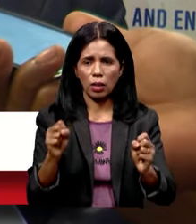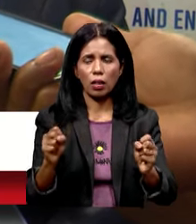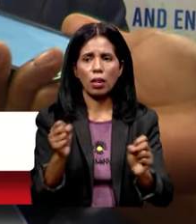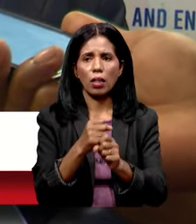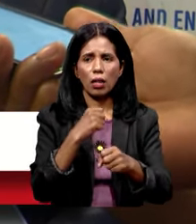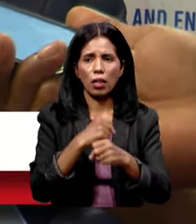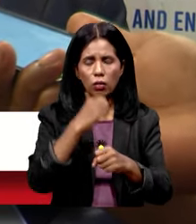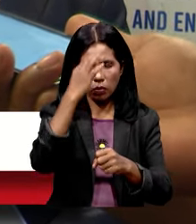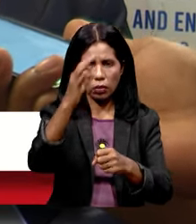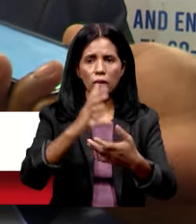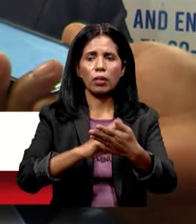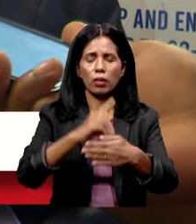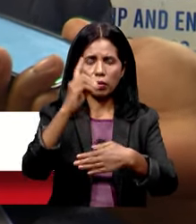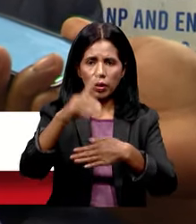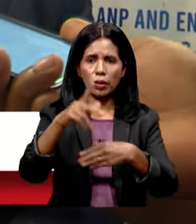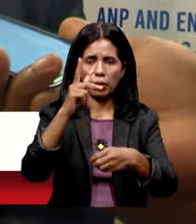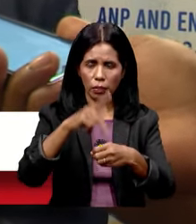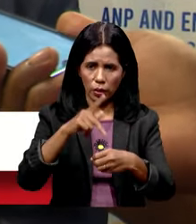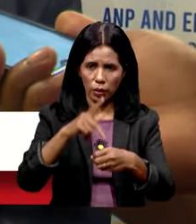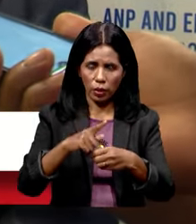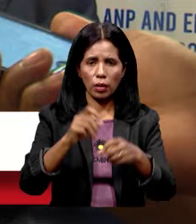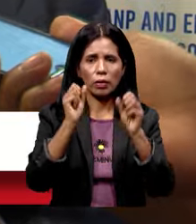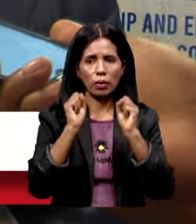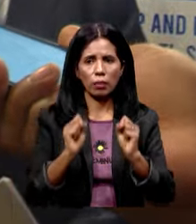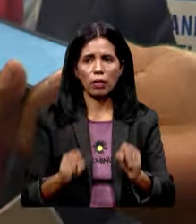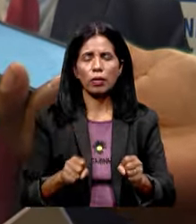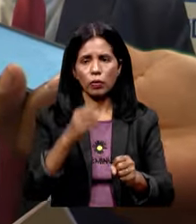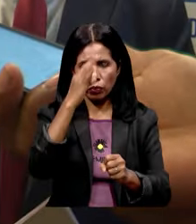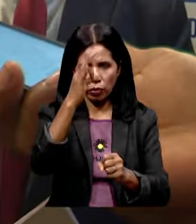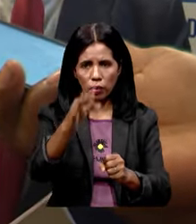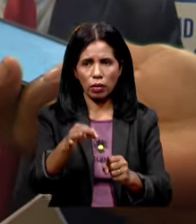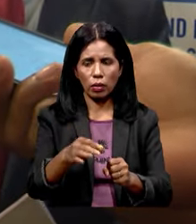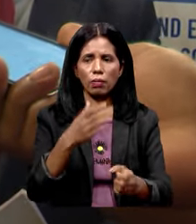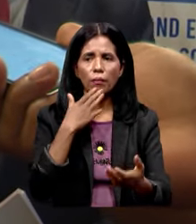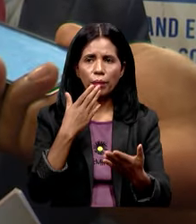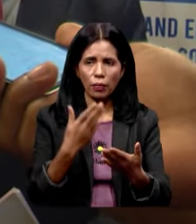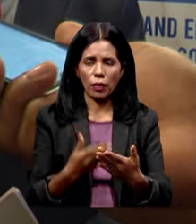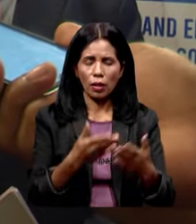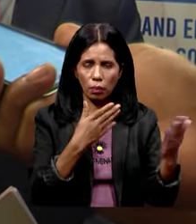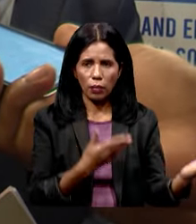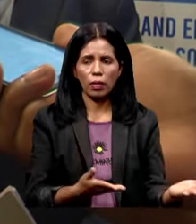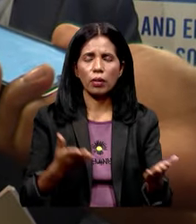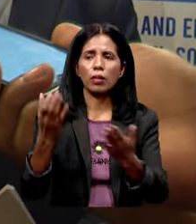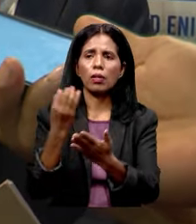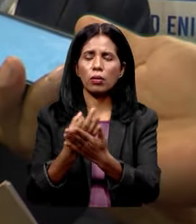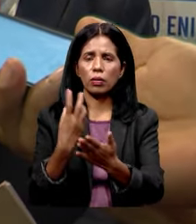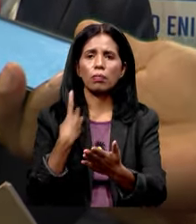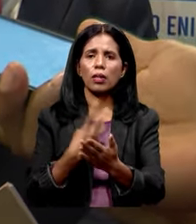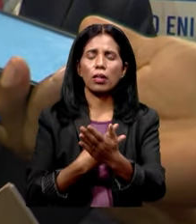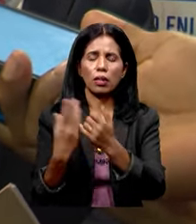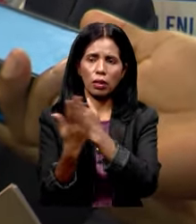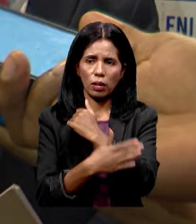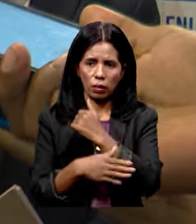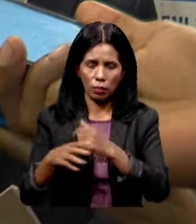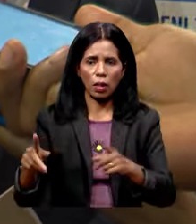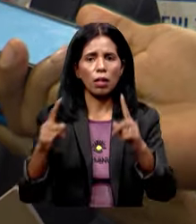a bambaro de desenvolvimento grete sarasnia, pode bele e a futuro sucesso caric, bele loritan rendimentos mais tenha nação, neba